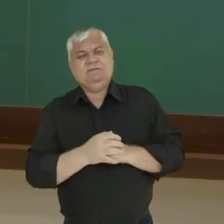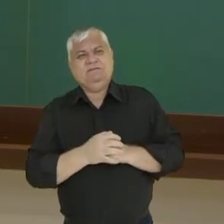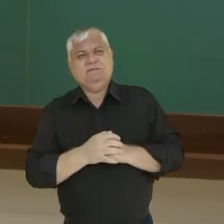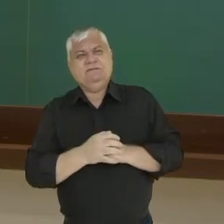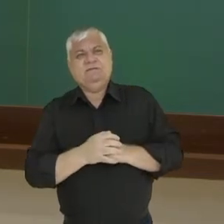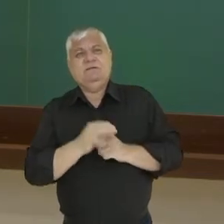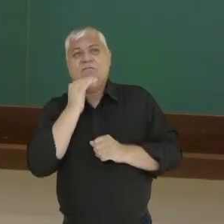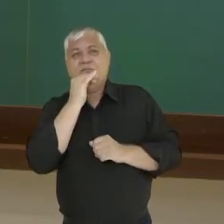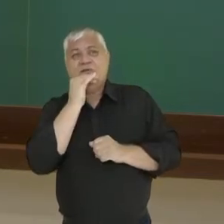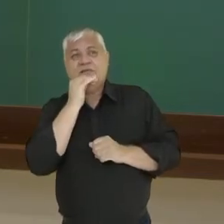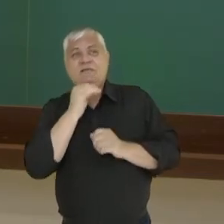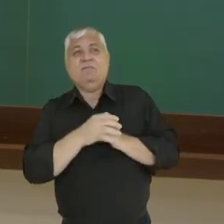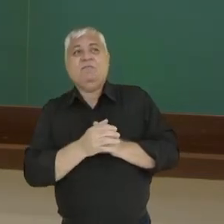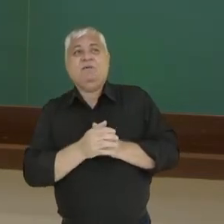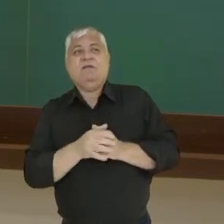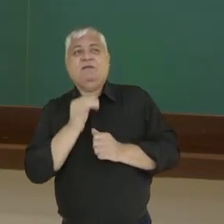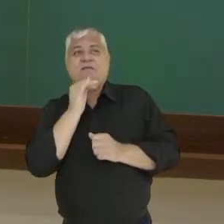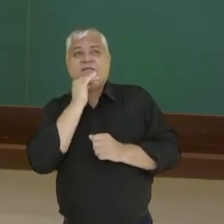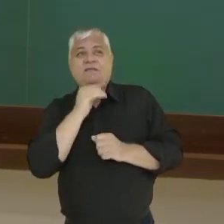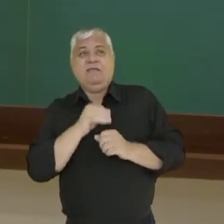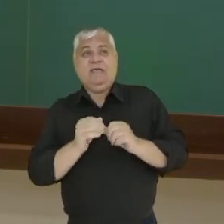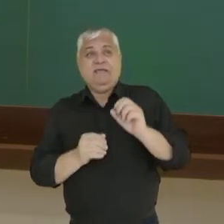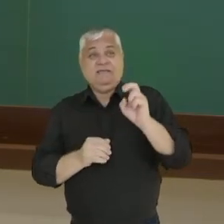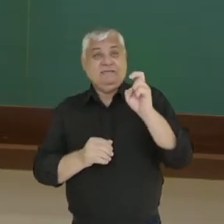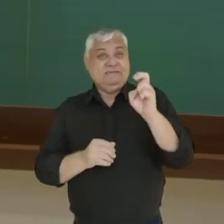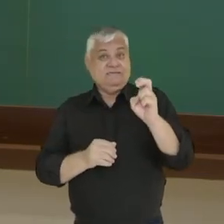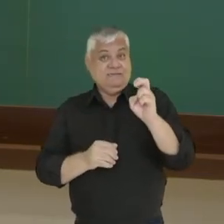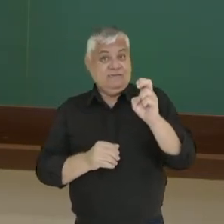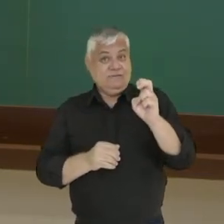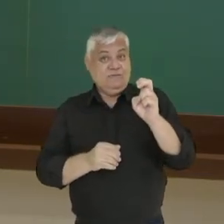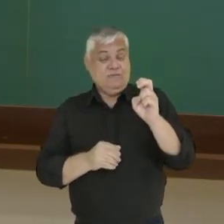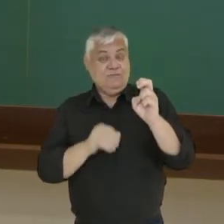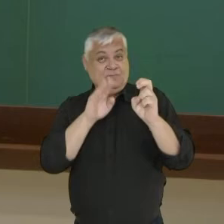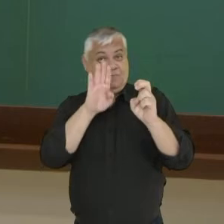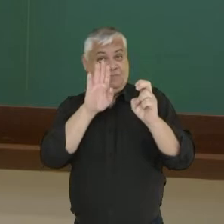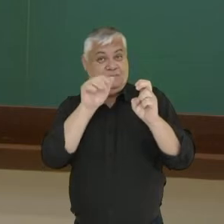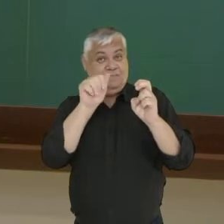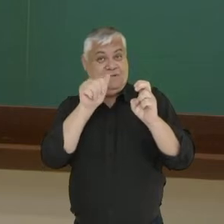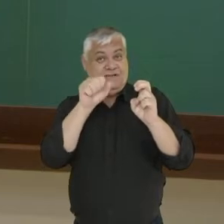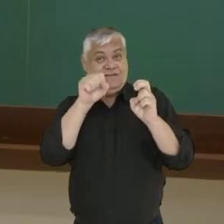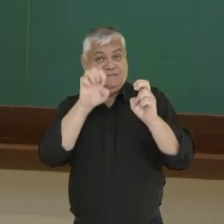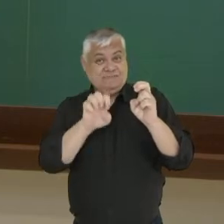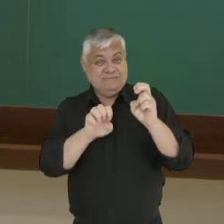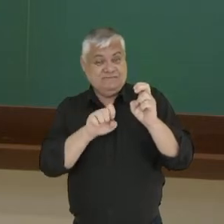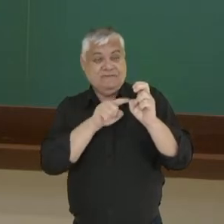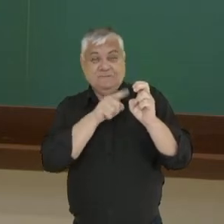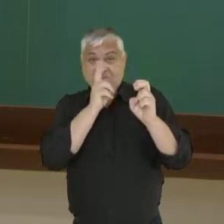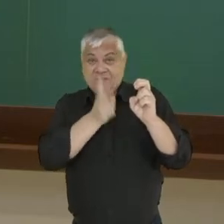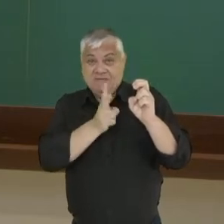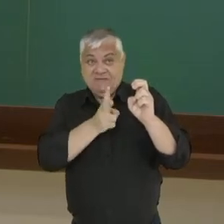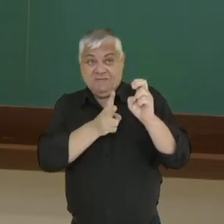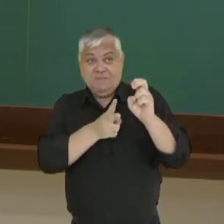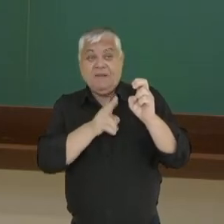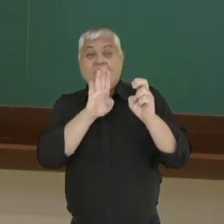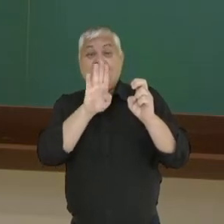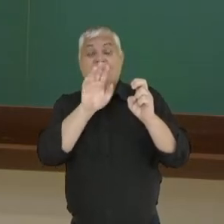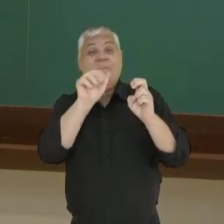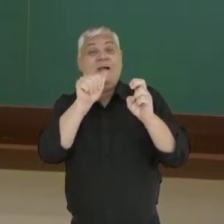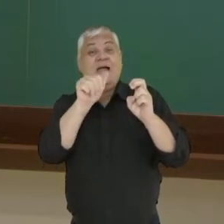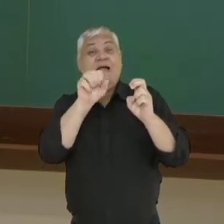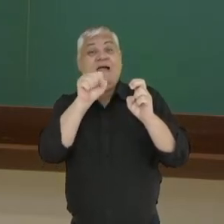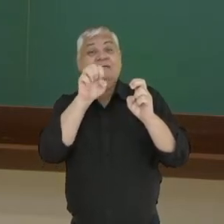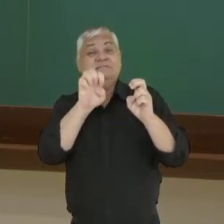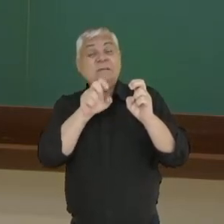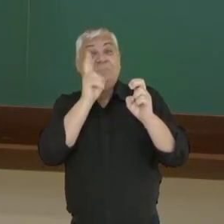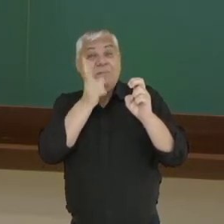A propriedade, se eu não me engano é a terceira, ela fala que se eu tivesse a mesma base, né? A mesma